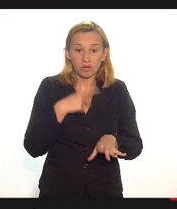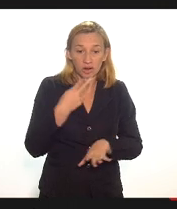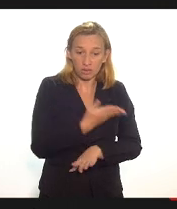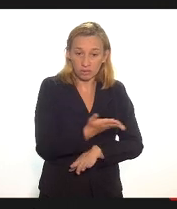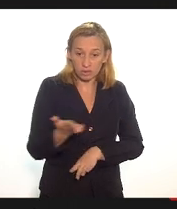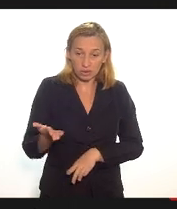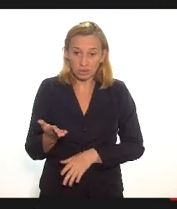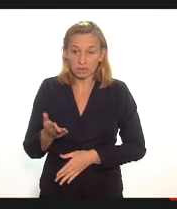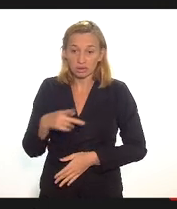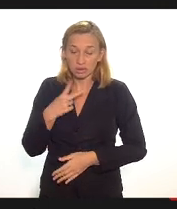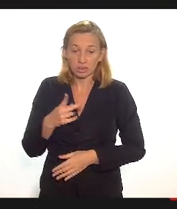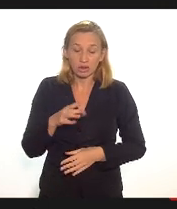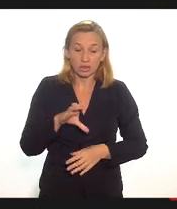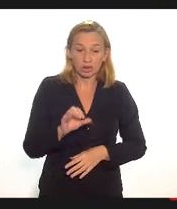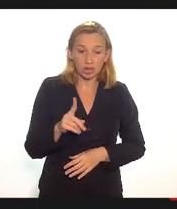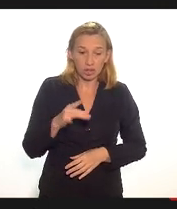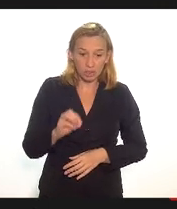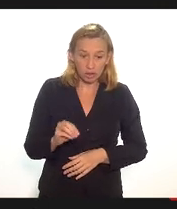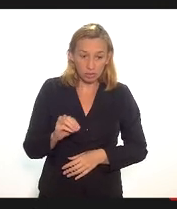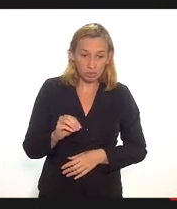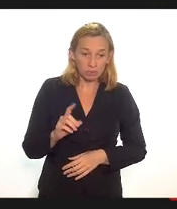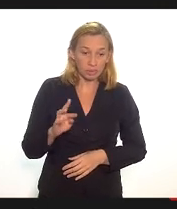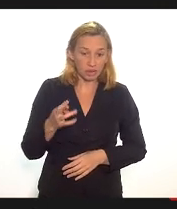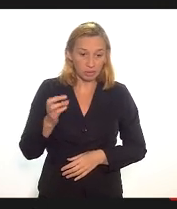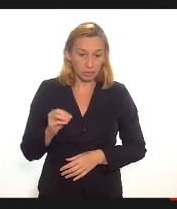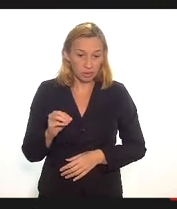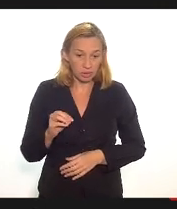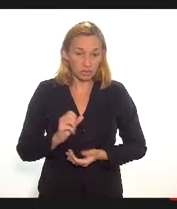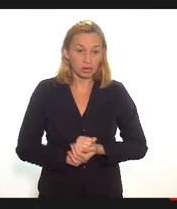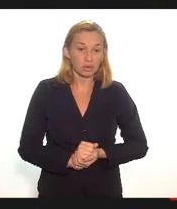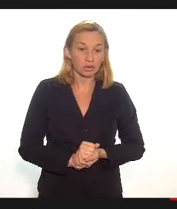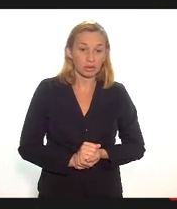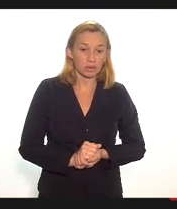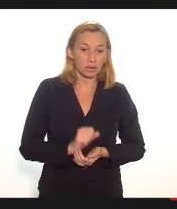dizendo que o campo de Tartaruga Verde